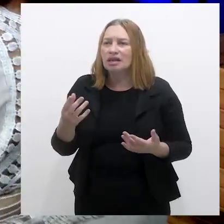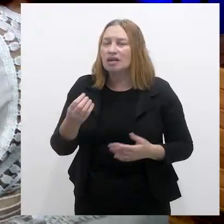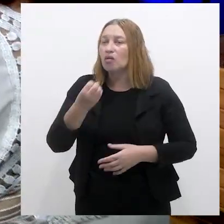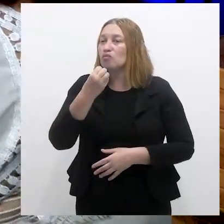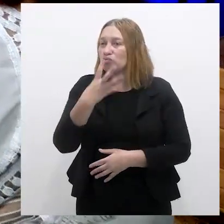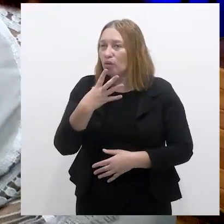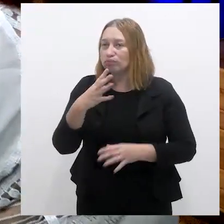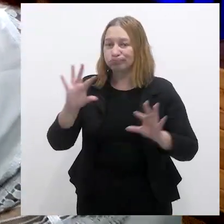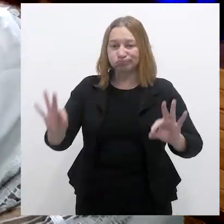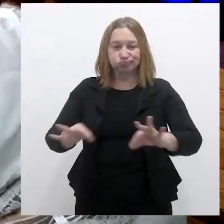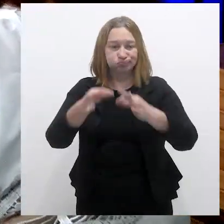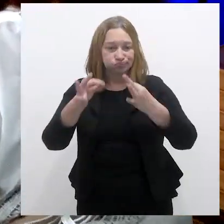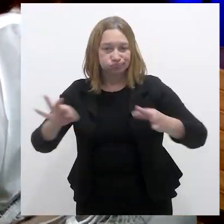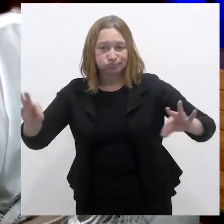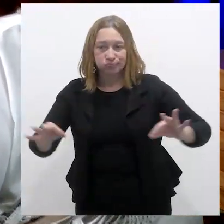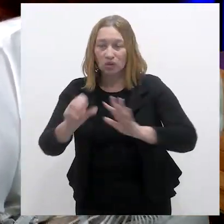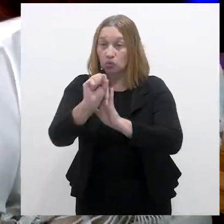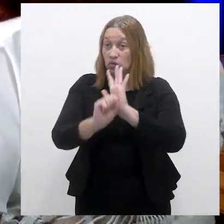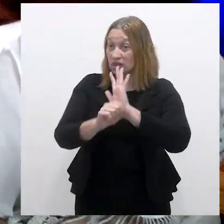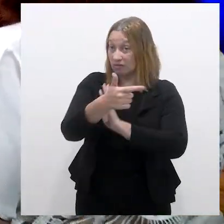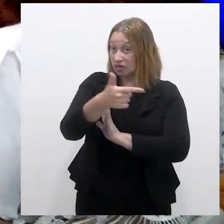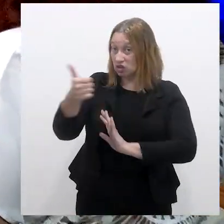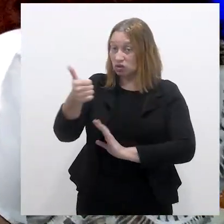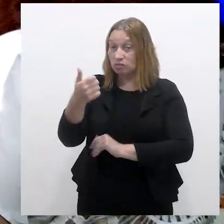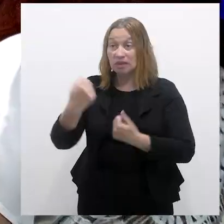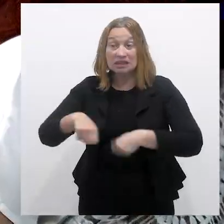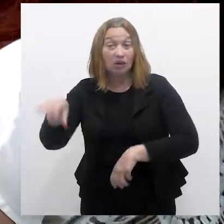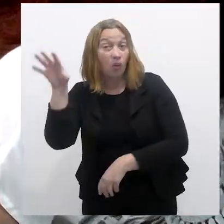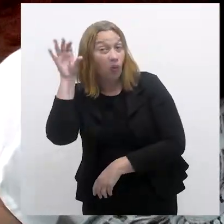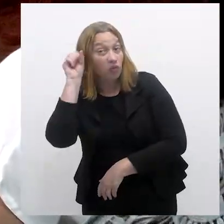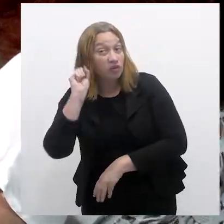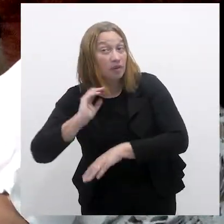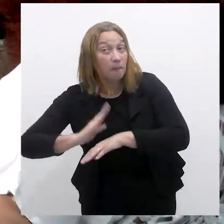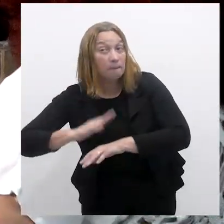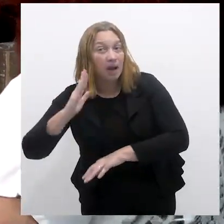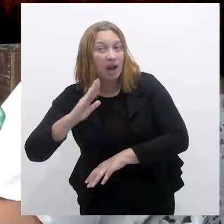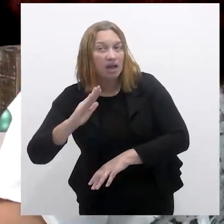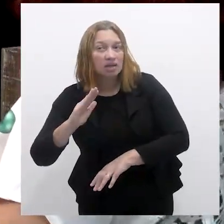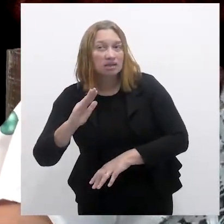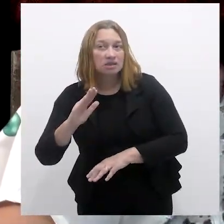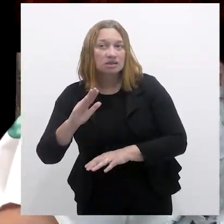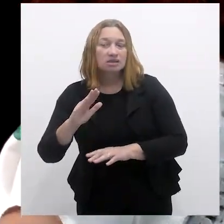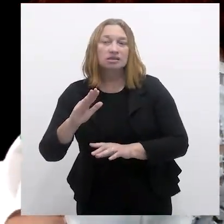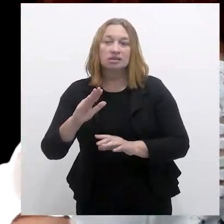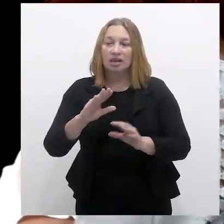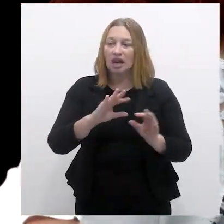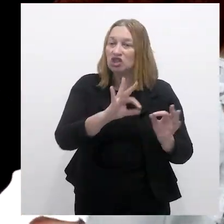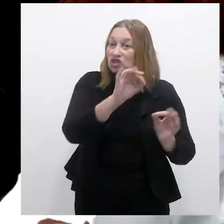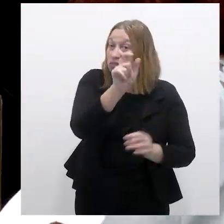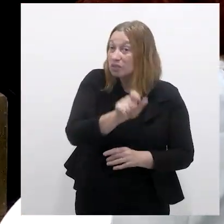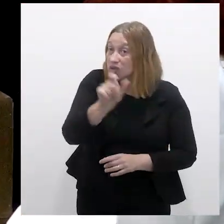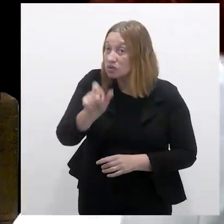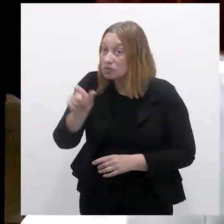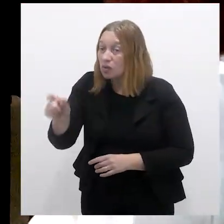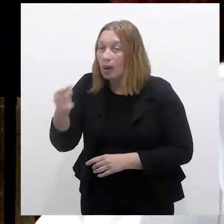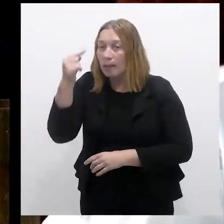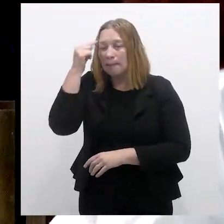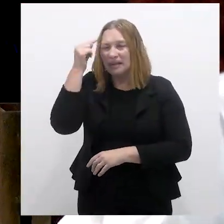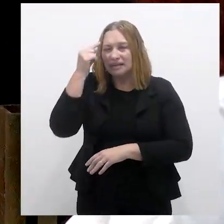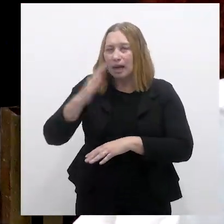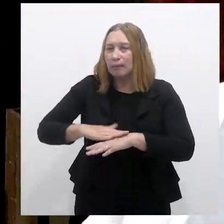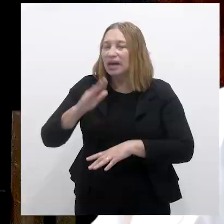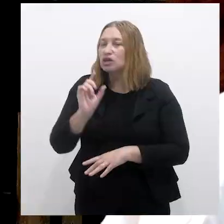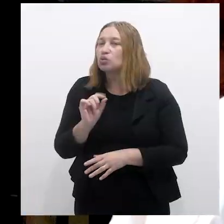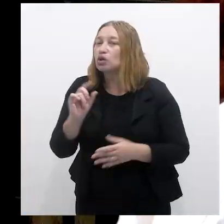grande sacada das orquestras Sim. do século XXI, né? Elas Uhum. têm que ouvir mais o seu redor, refletir